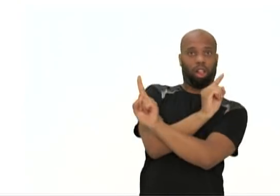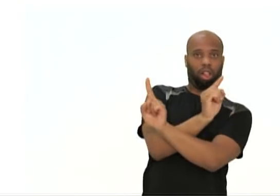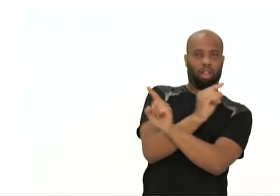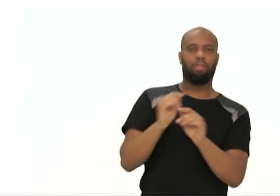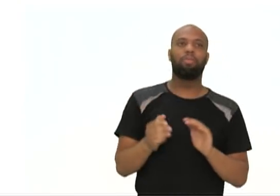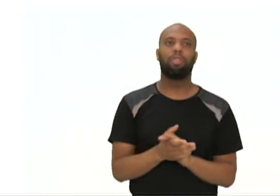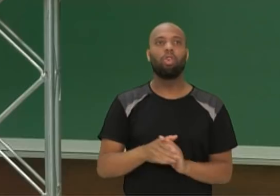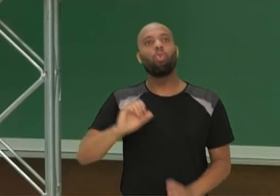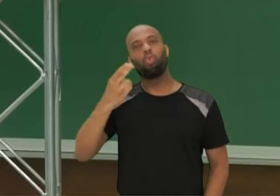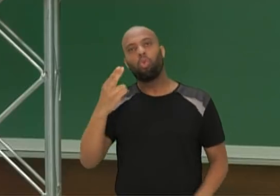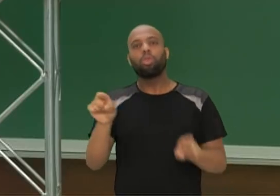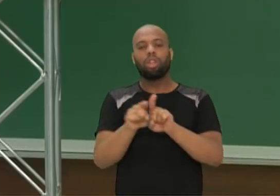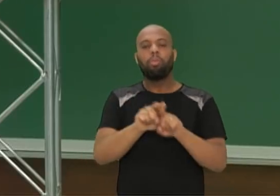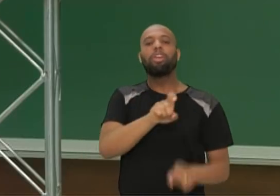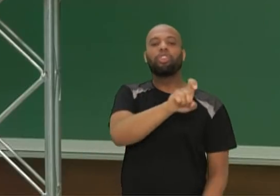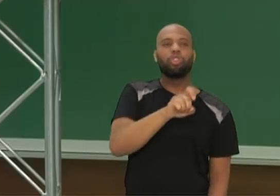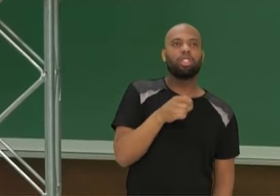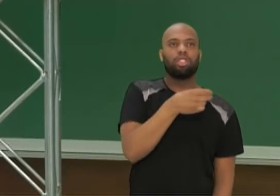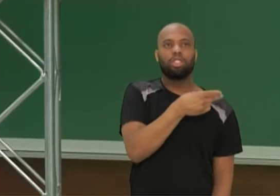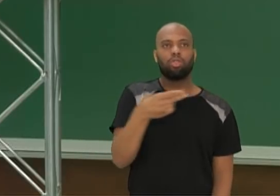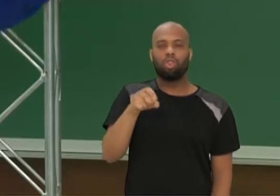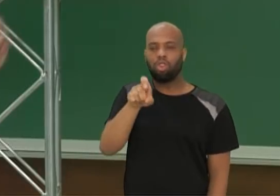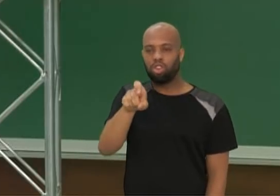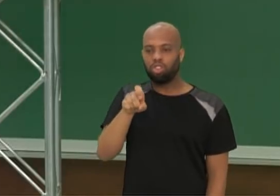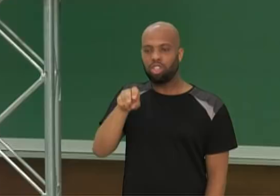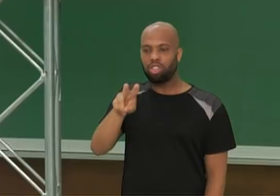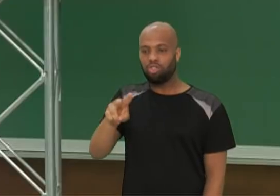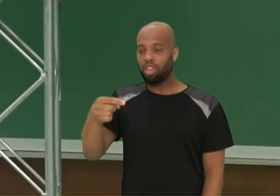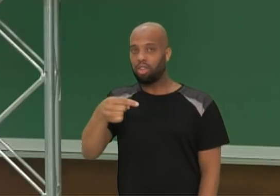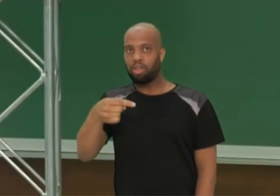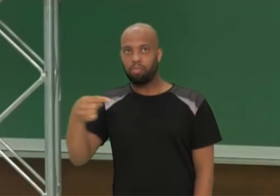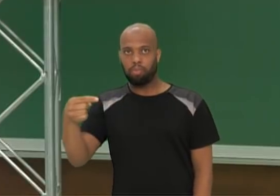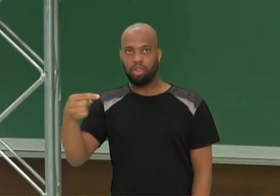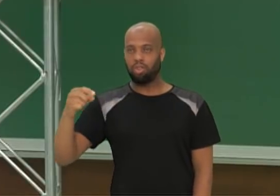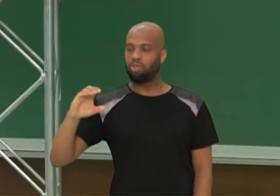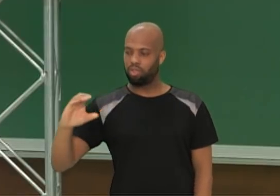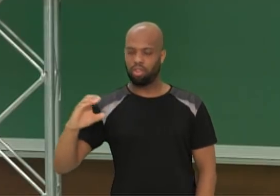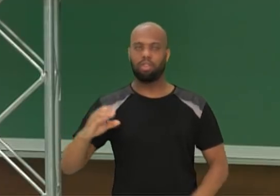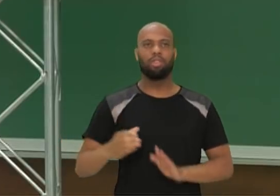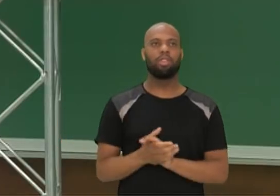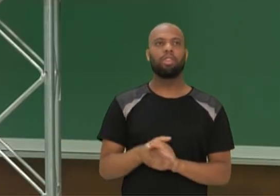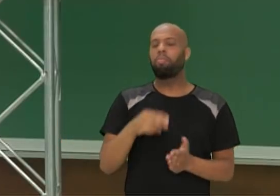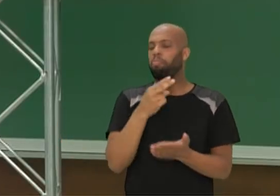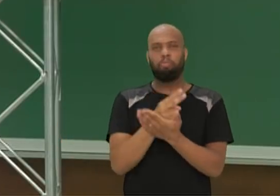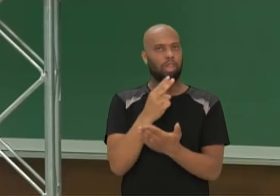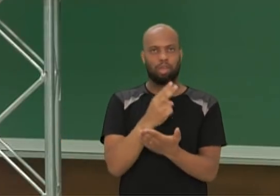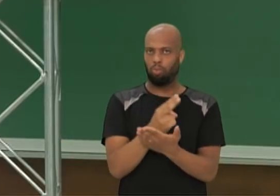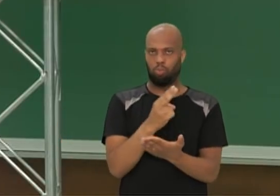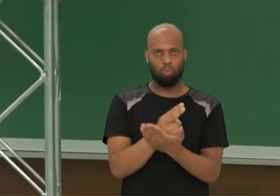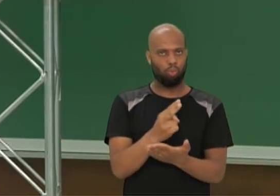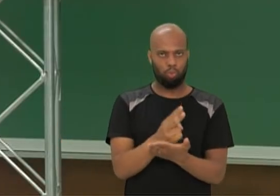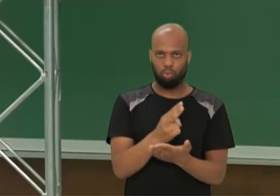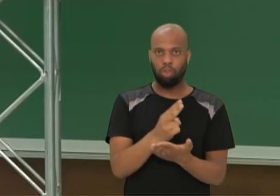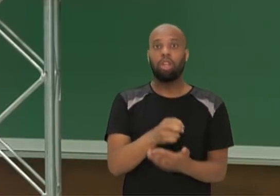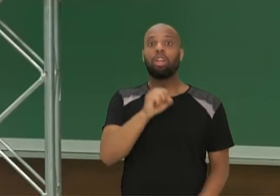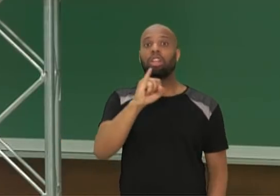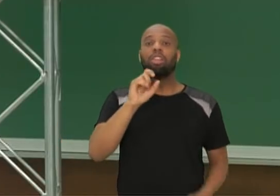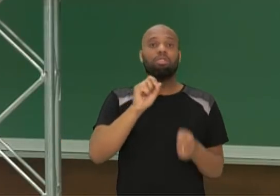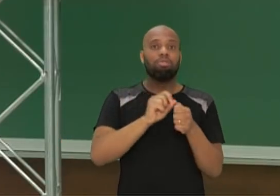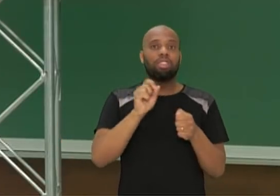contrário. Ou x igual a x do vértice menos o c. É a mesma coisa, tá, gente,